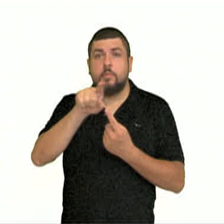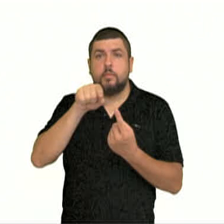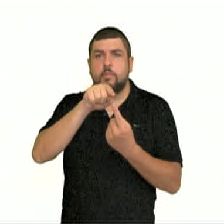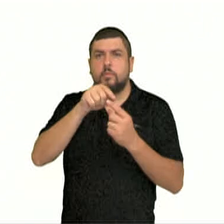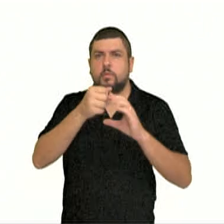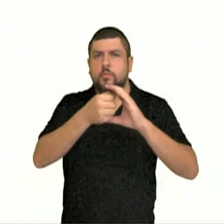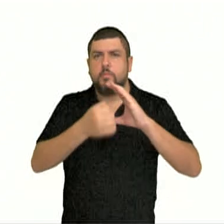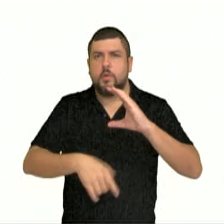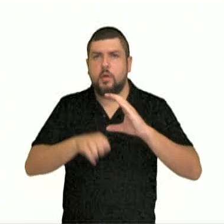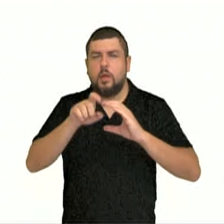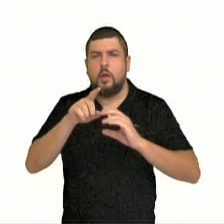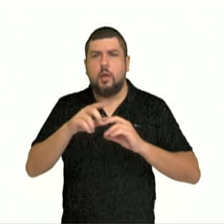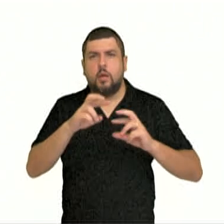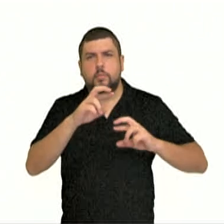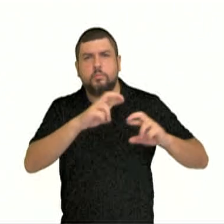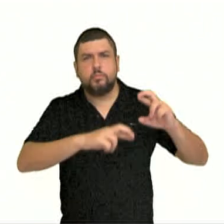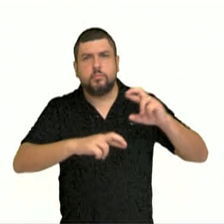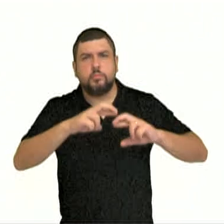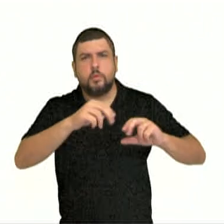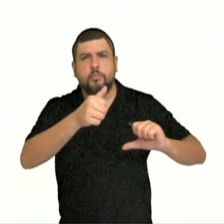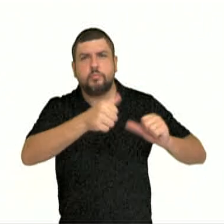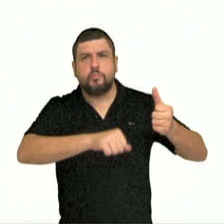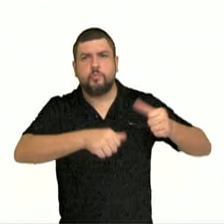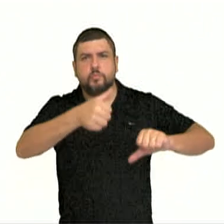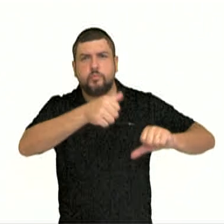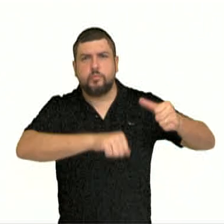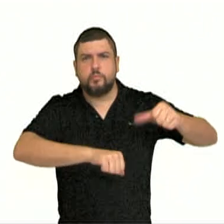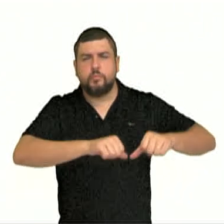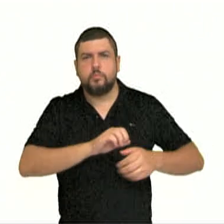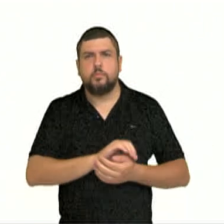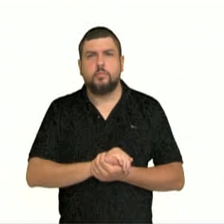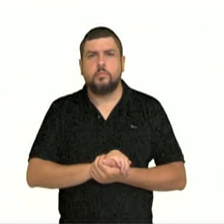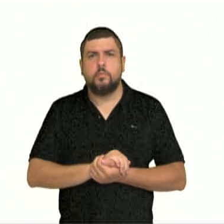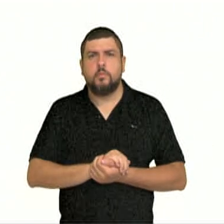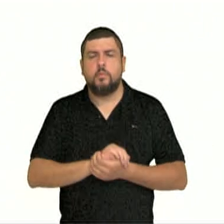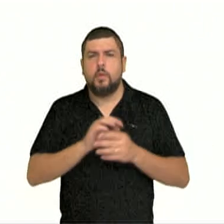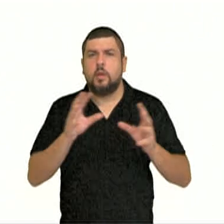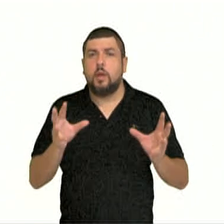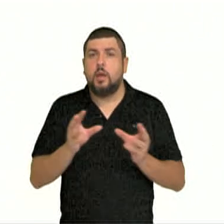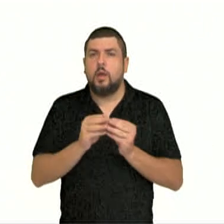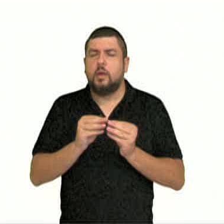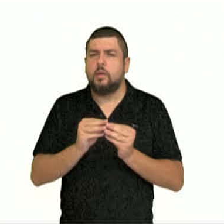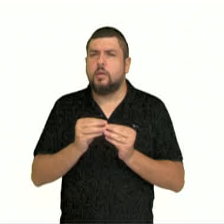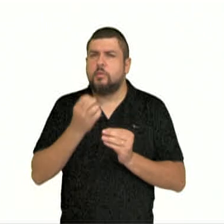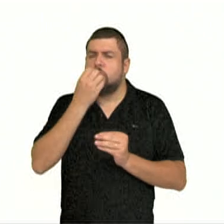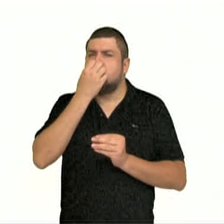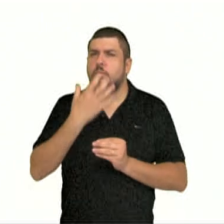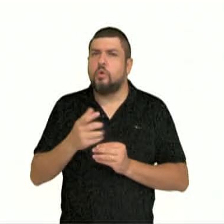cultural. A resenha ideal é composta não